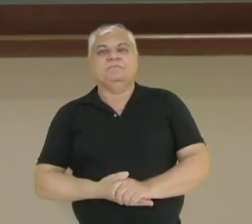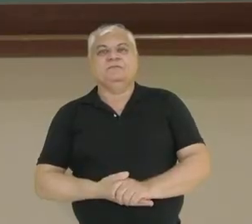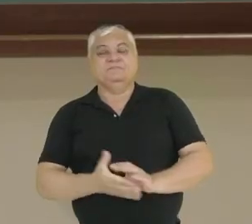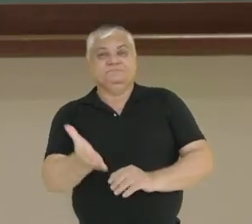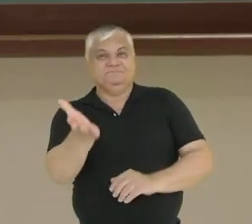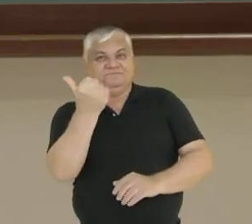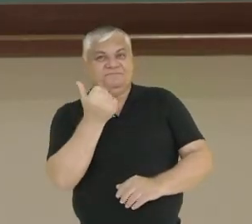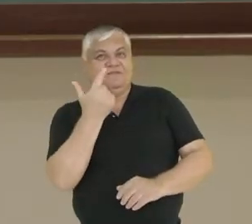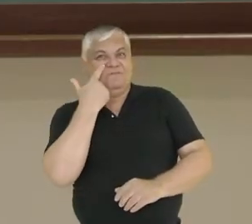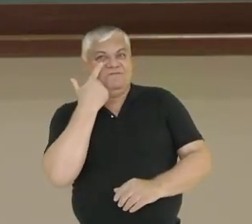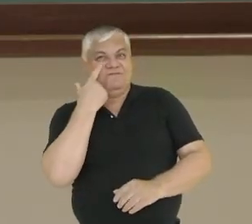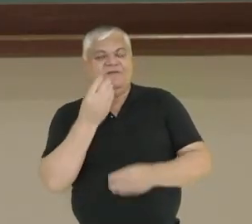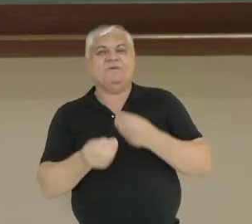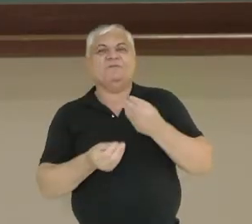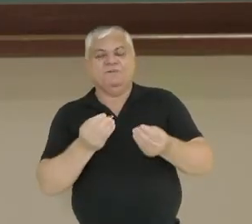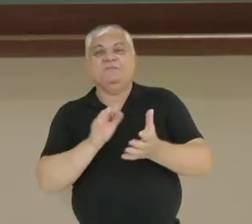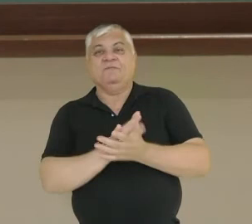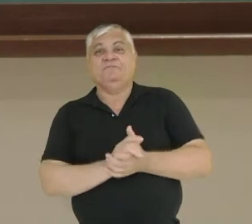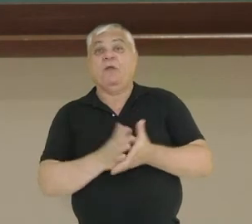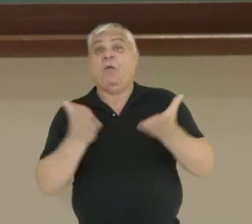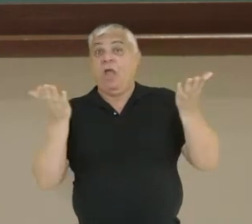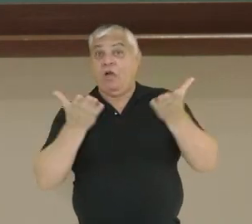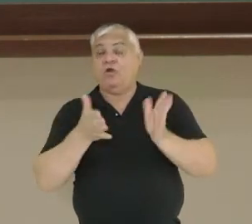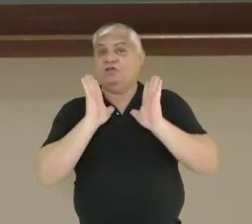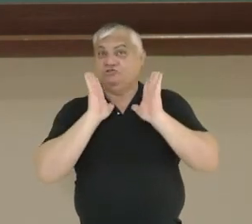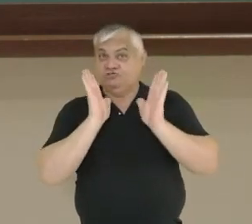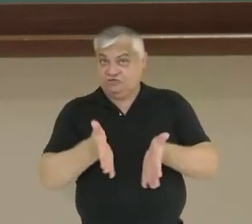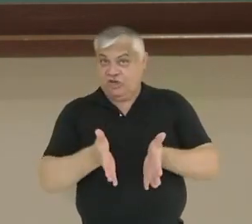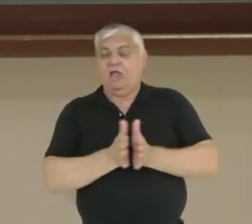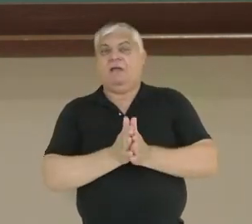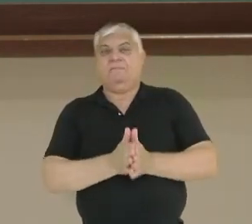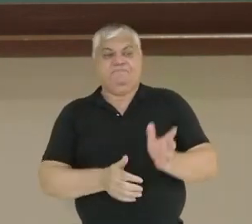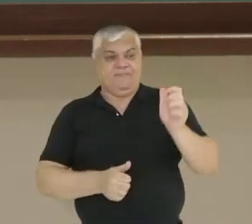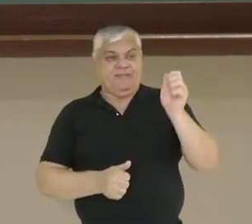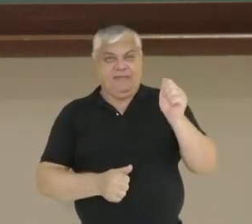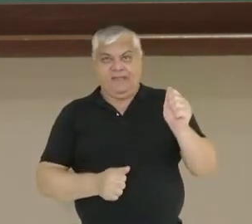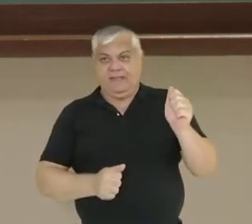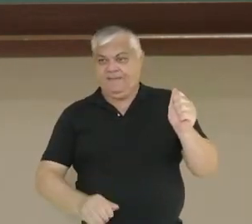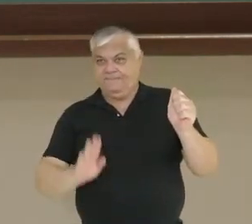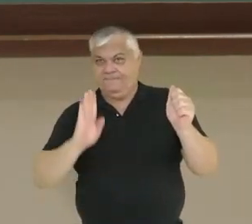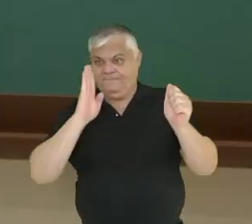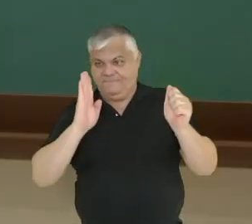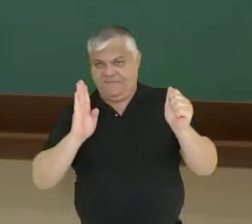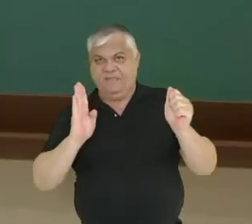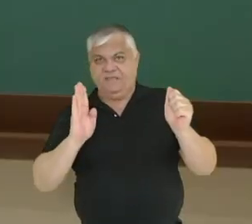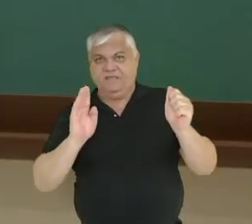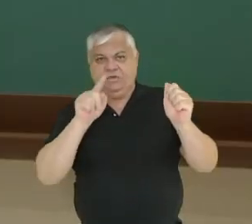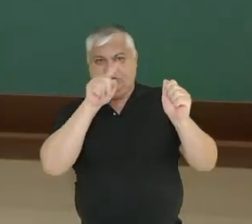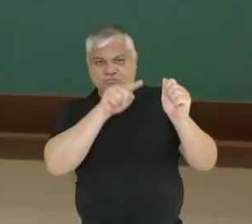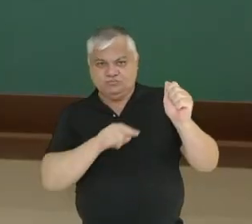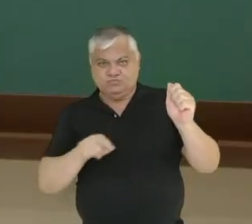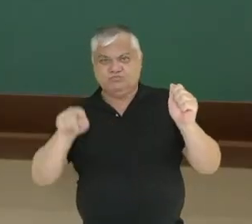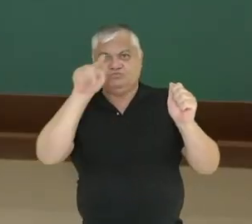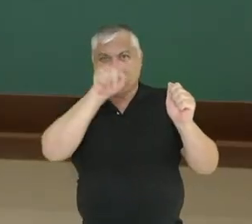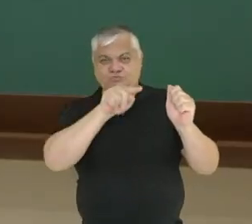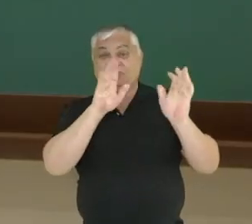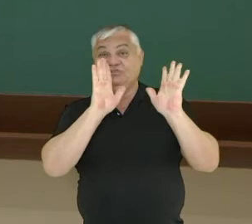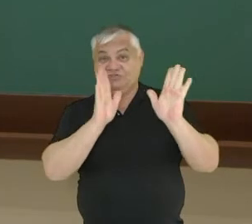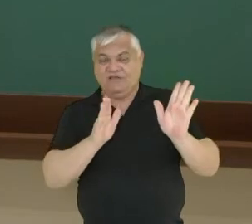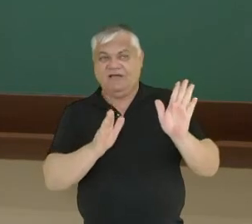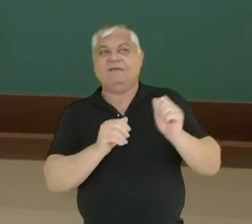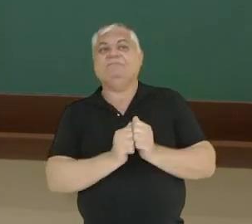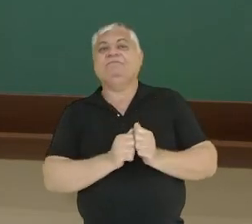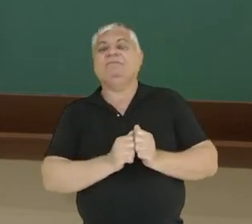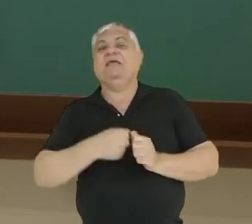Vamos lá então? Então, agora que vocês já construíram a circunferência de vocês, vejam qual que é o